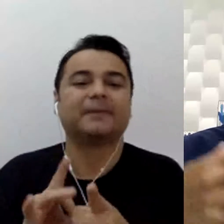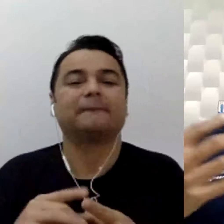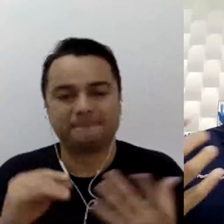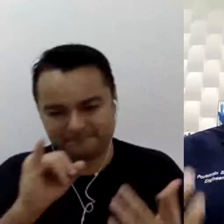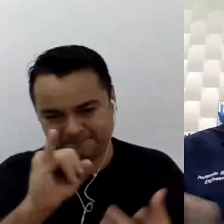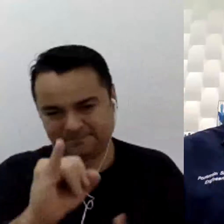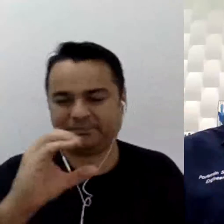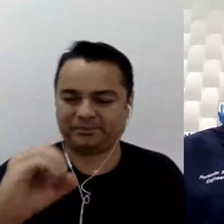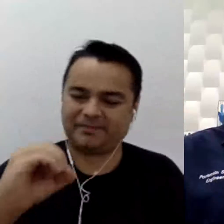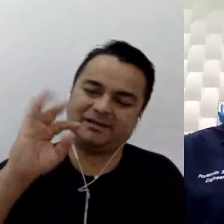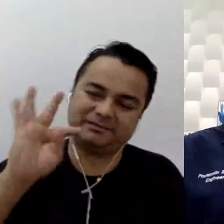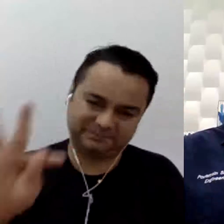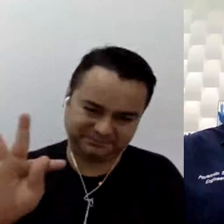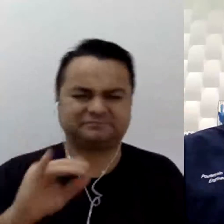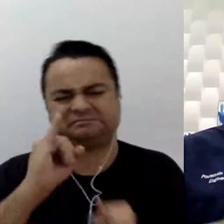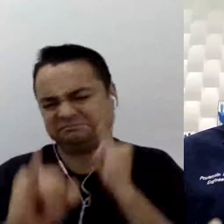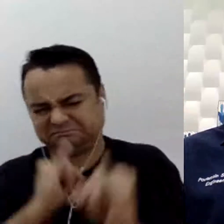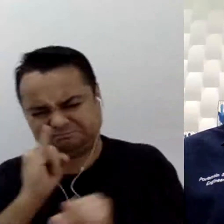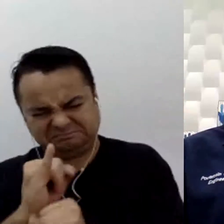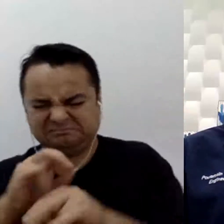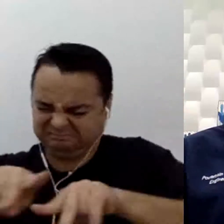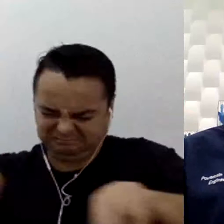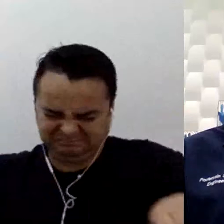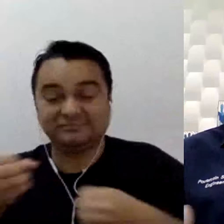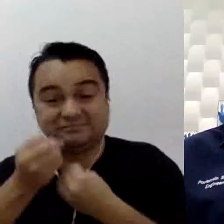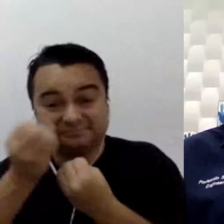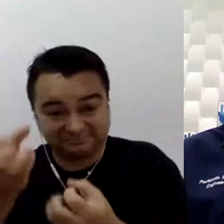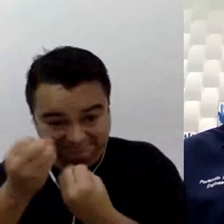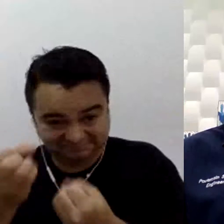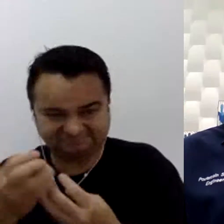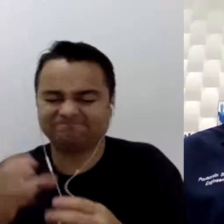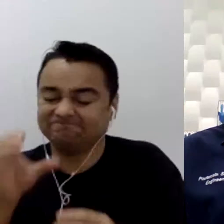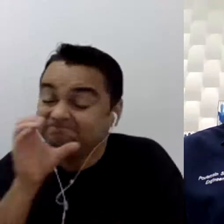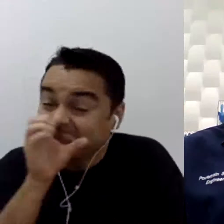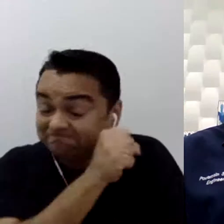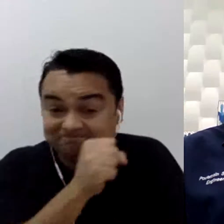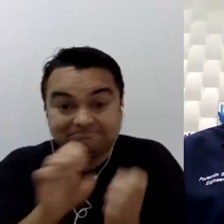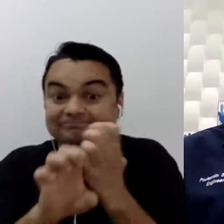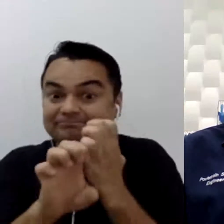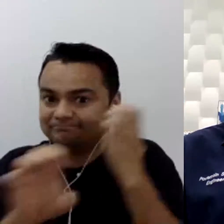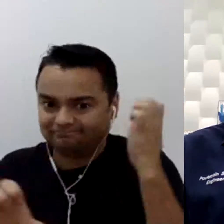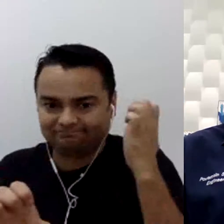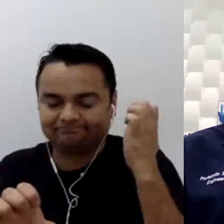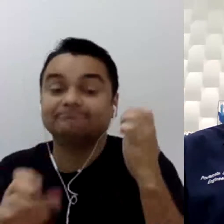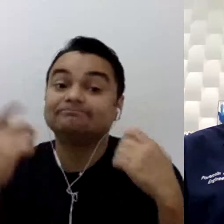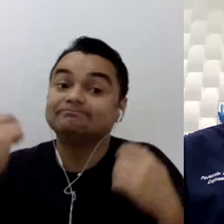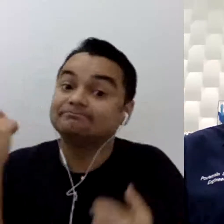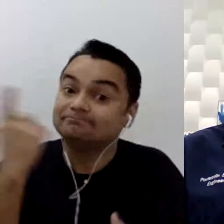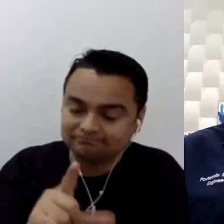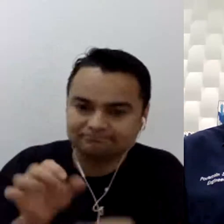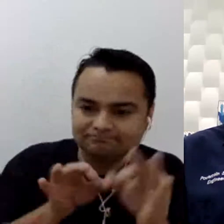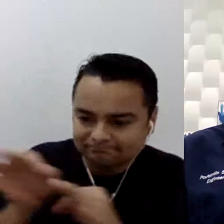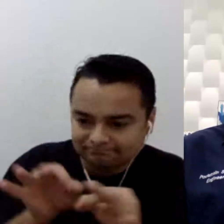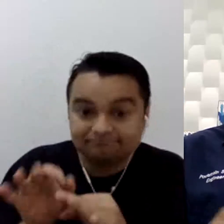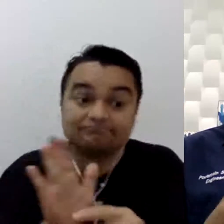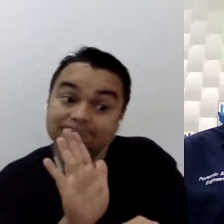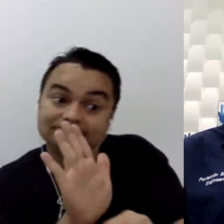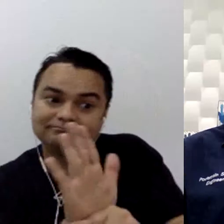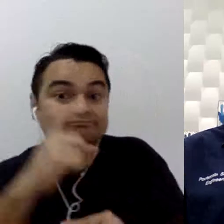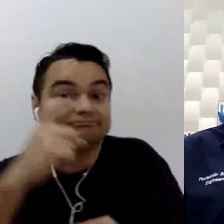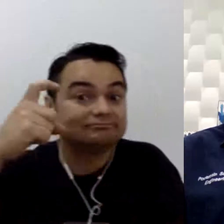IoT, internet, várias informações de forma extremamente rápida que consegue possibilitar o médico